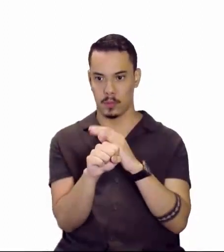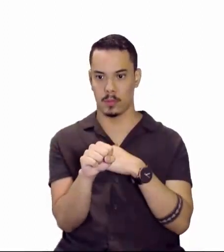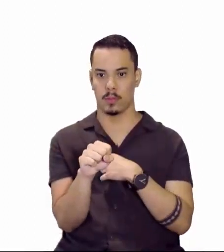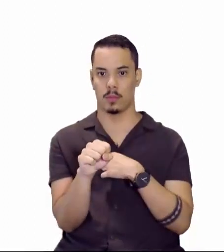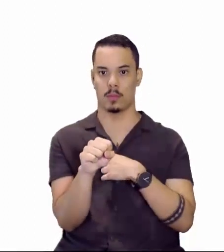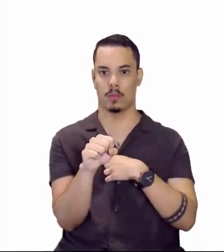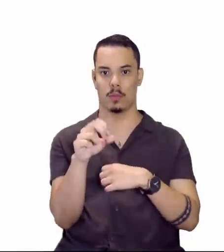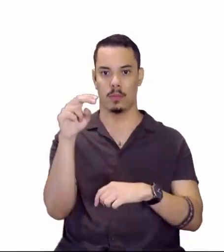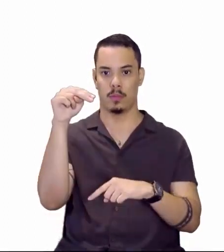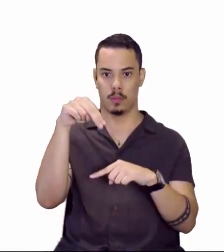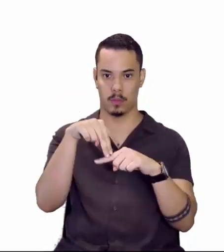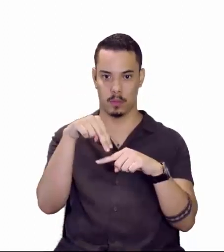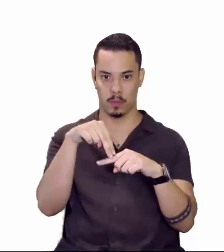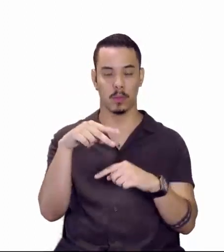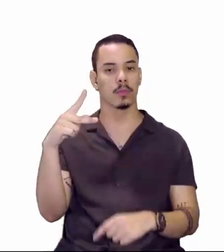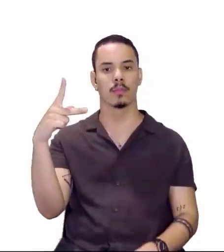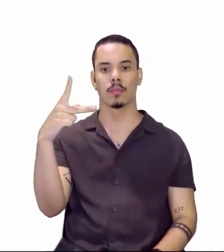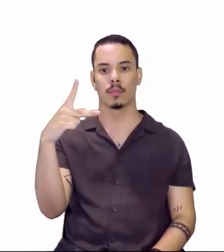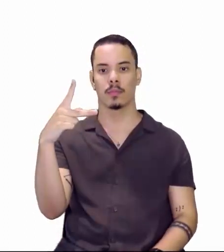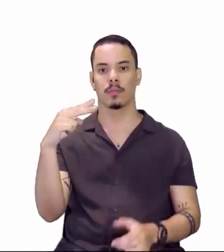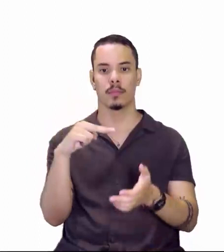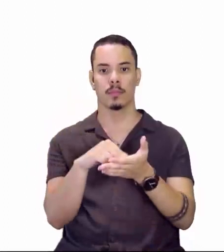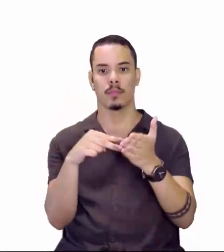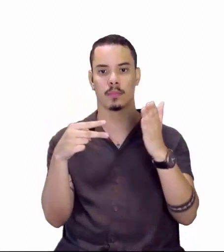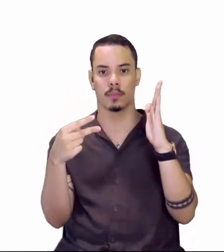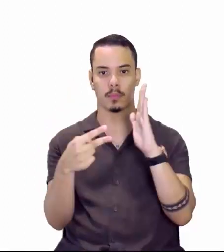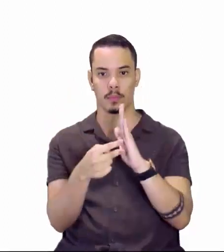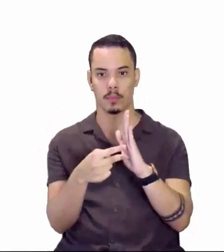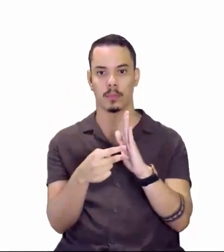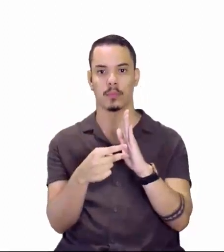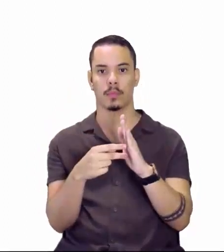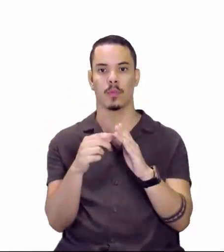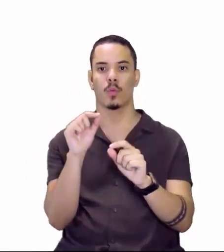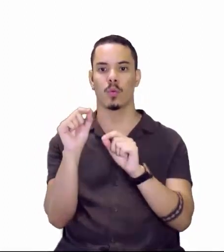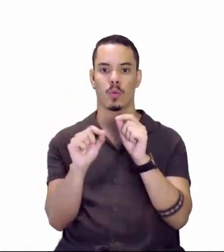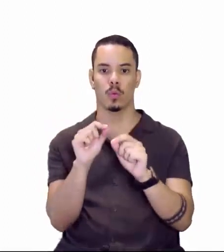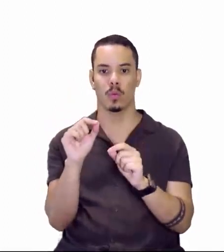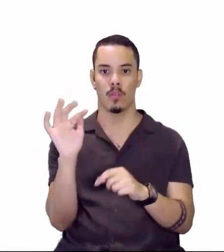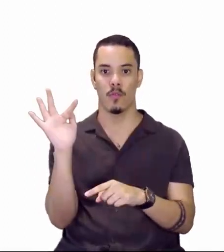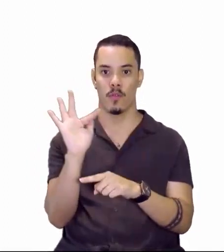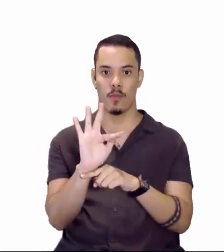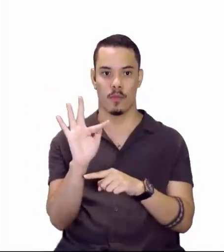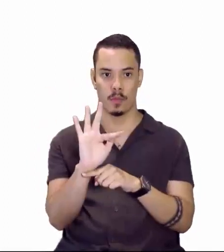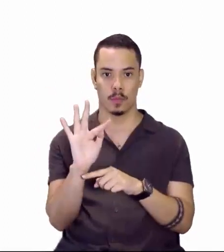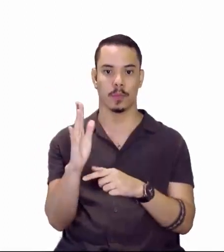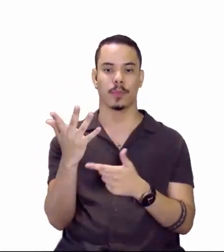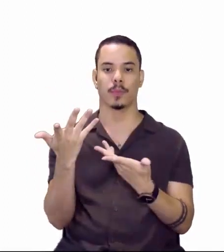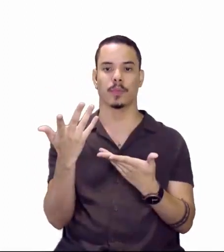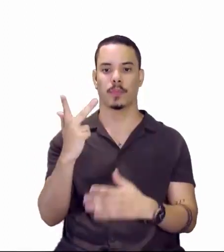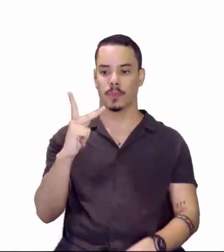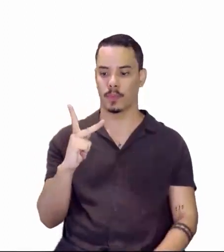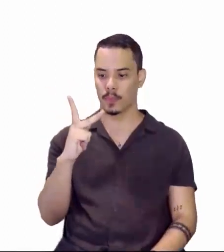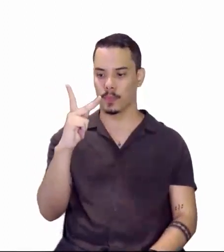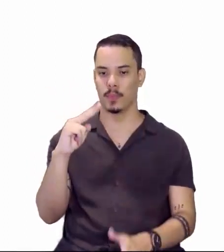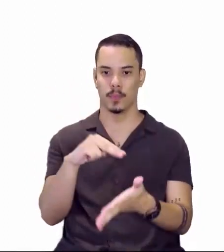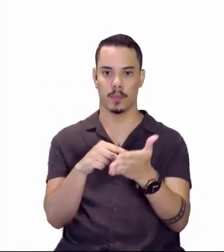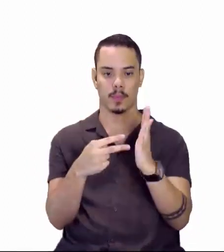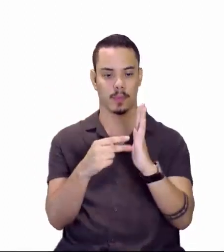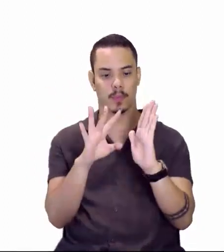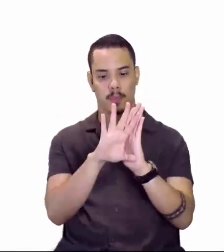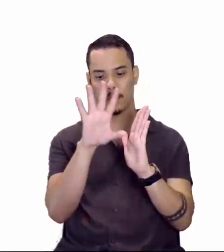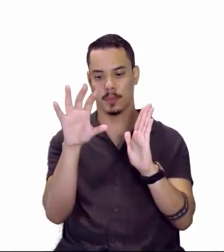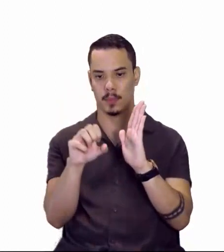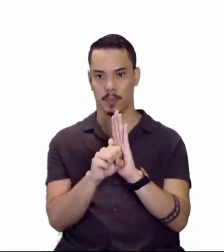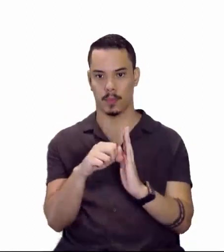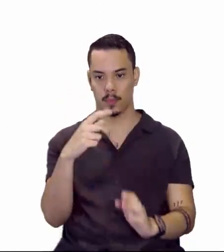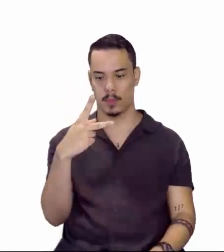nitrogênio. P representa o símbolo do fósforo. E K representa o símbolo do potássio.